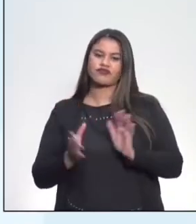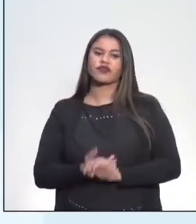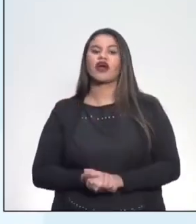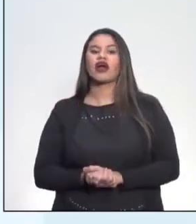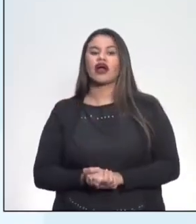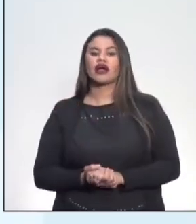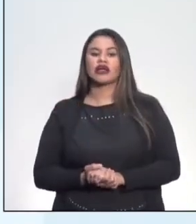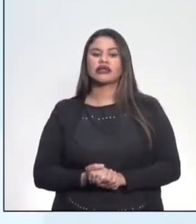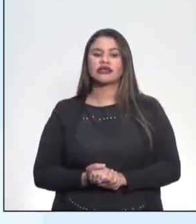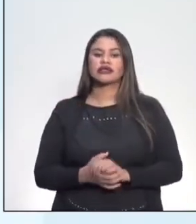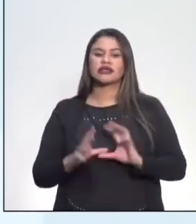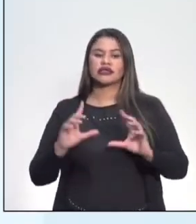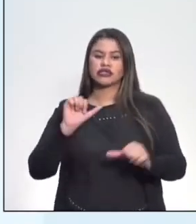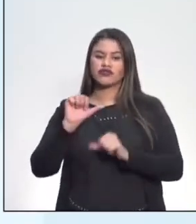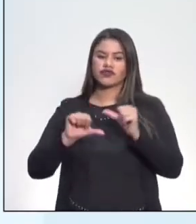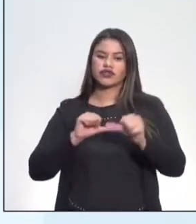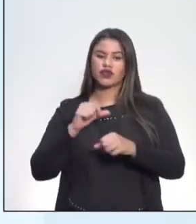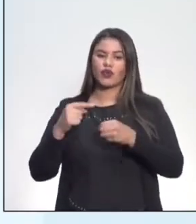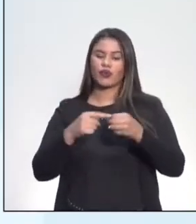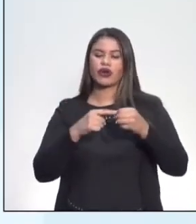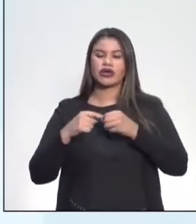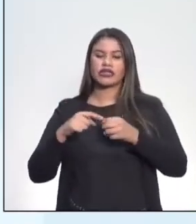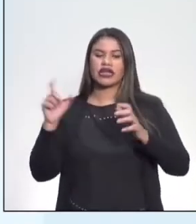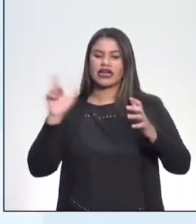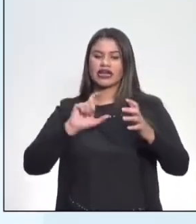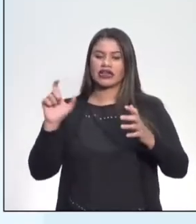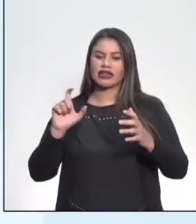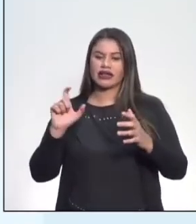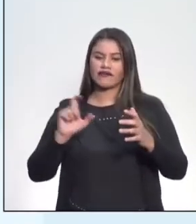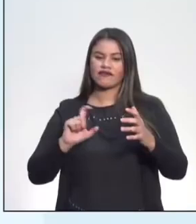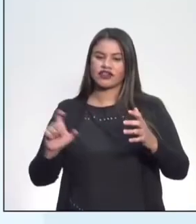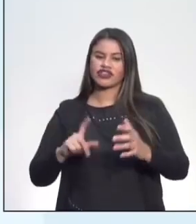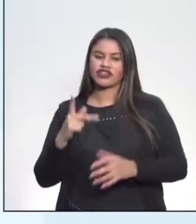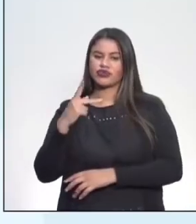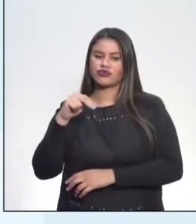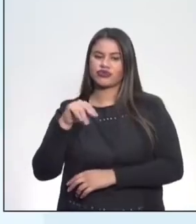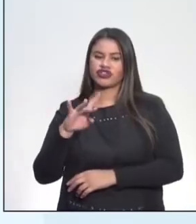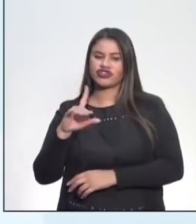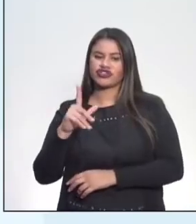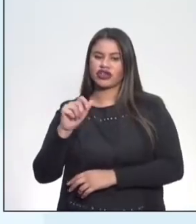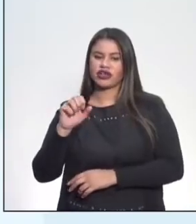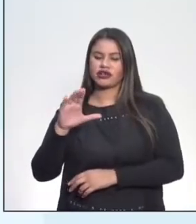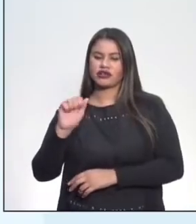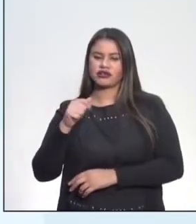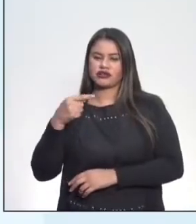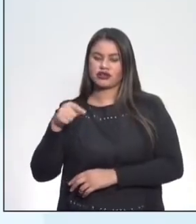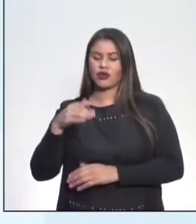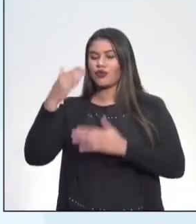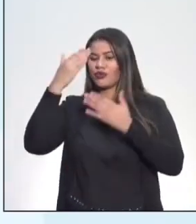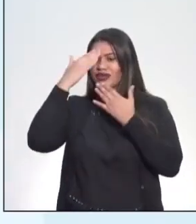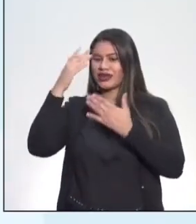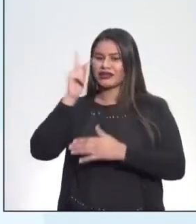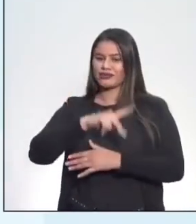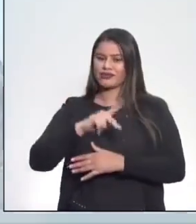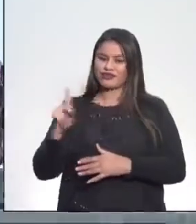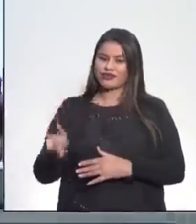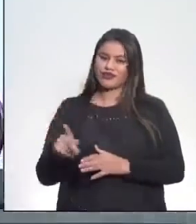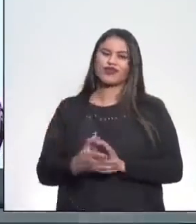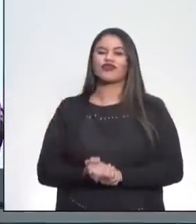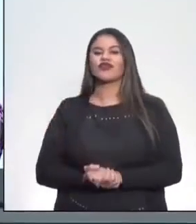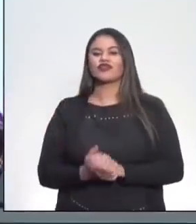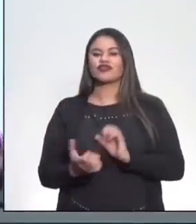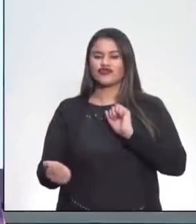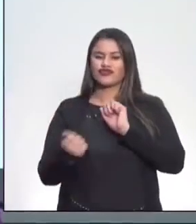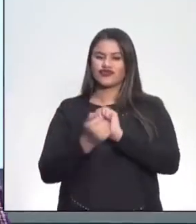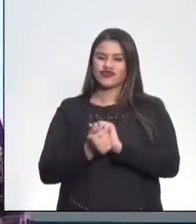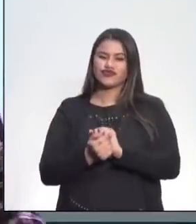urbana, grafite e pichação. Gostaria de agradecer à professora Maria Fernanda, a Fernanda Maria, né?